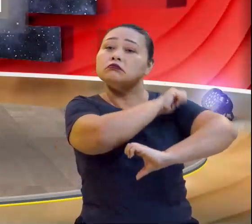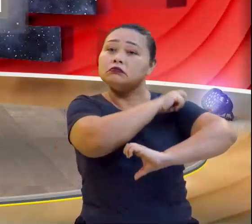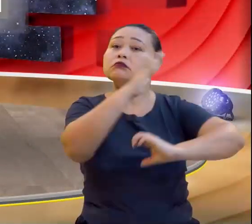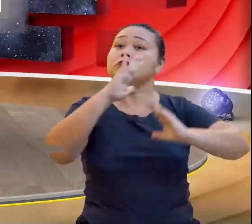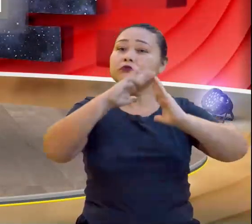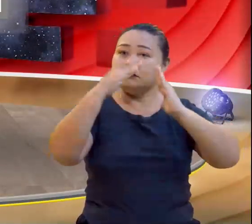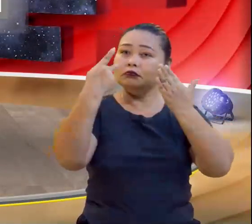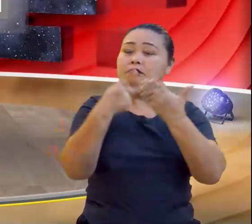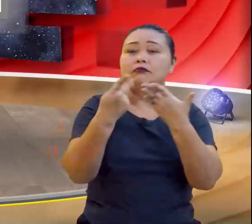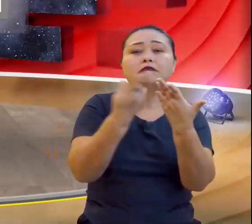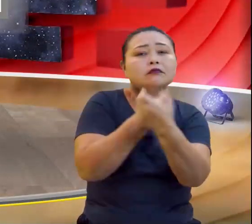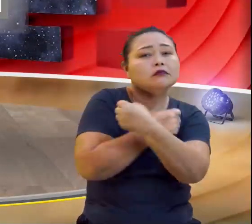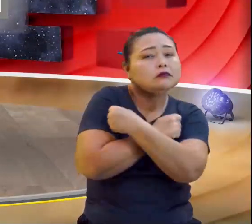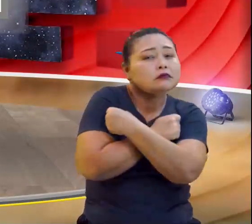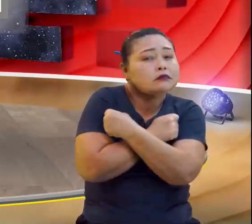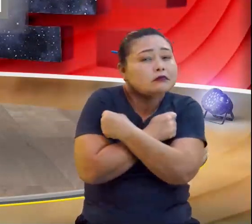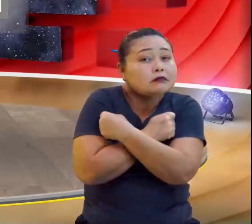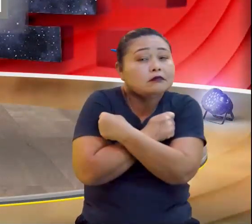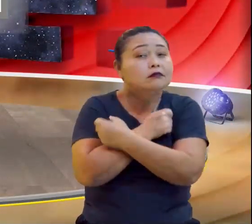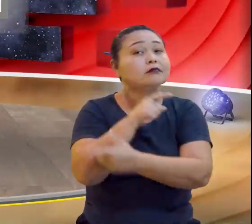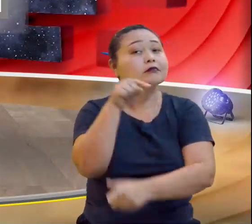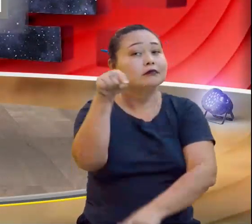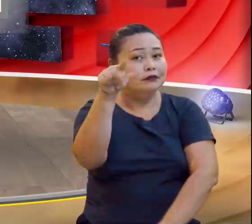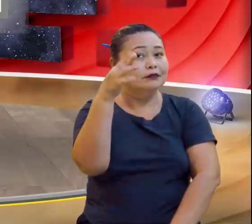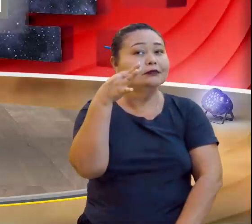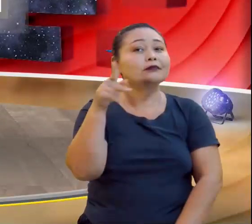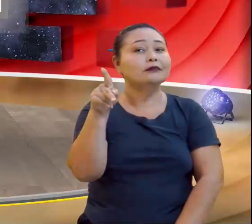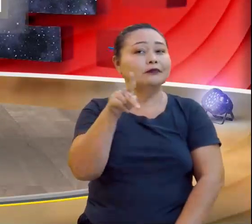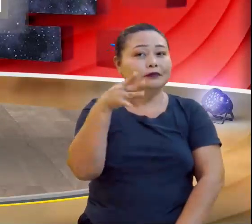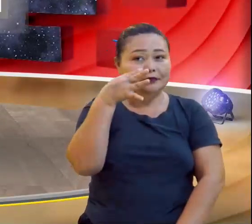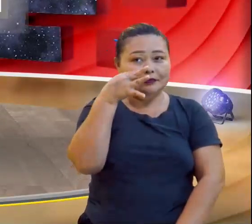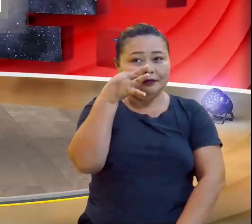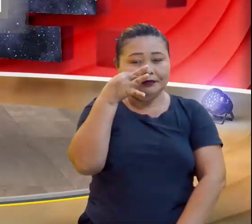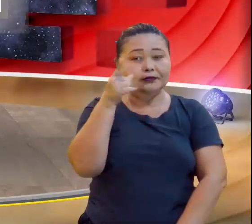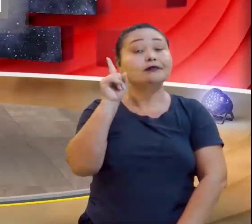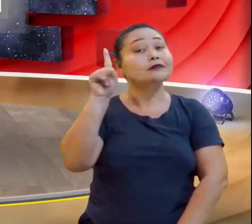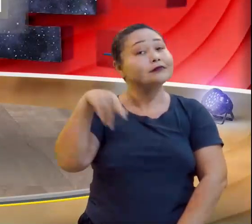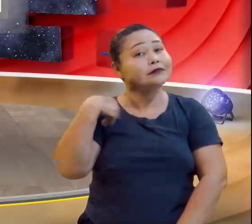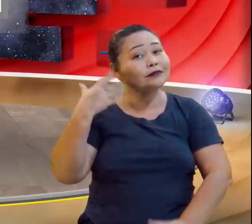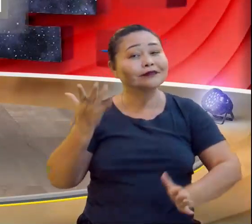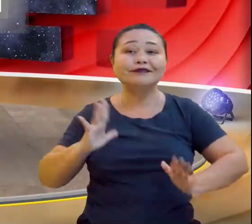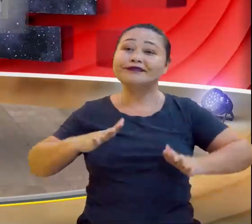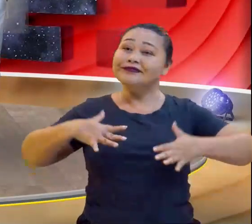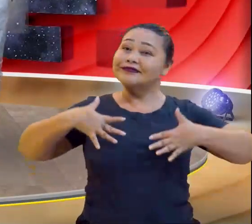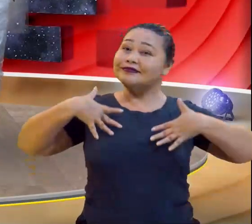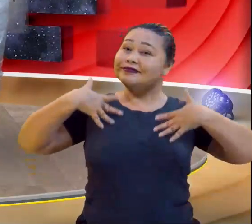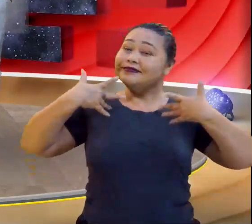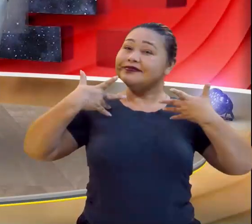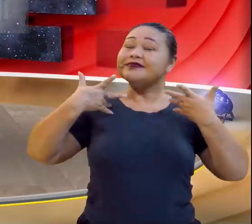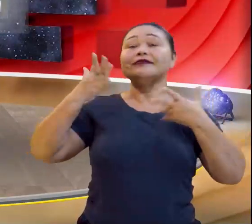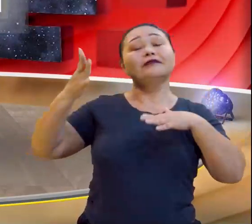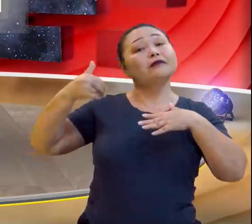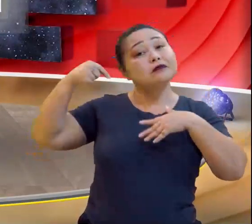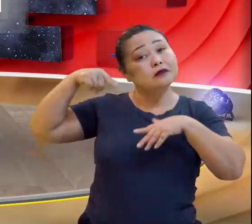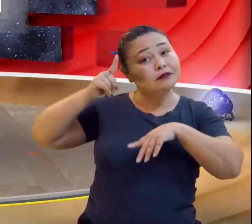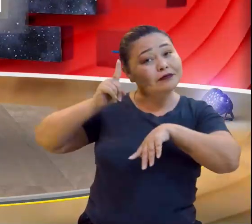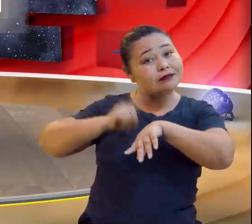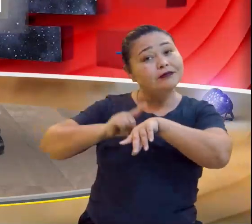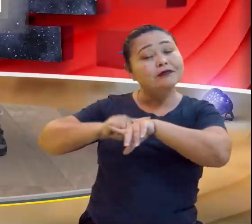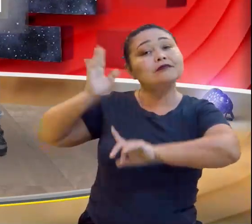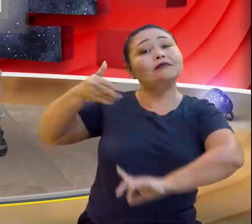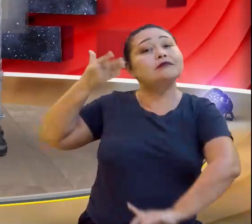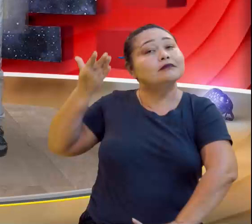aquele abraço apertado aos professores presenciais. Pra gente é uma alegria toda vez referenciar aqui uma das escolas